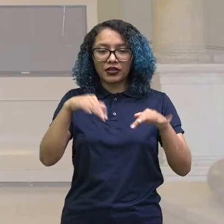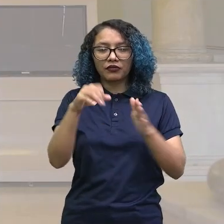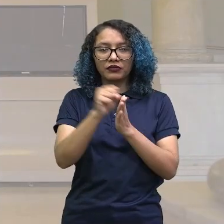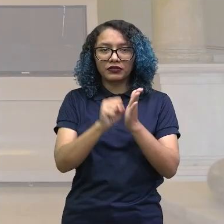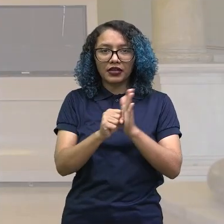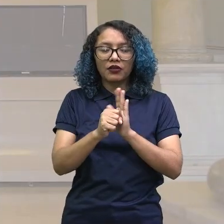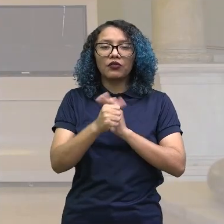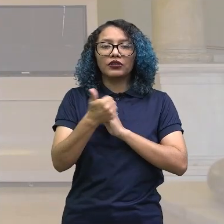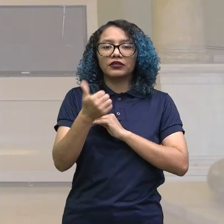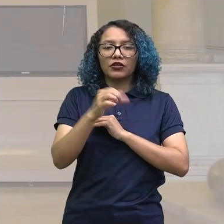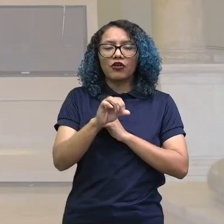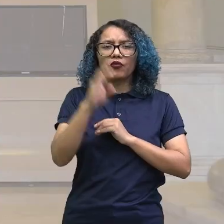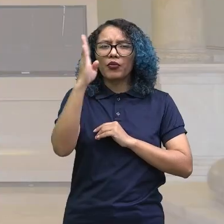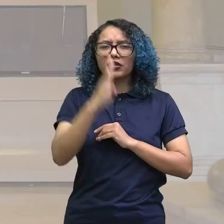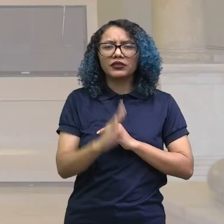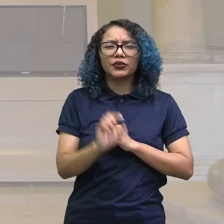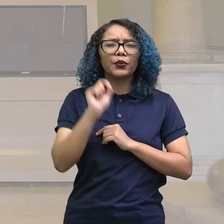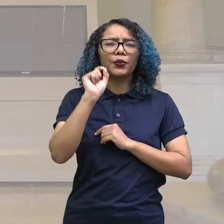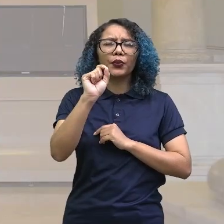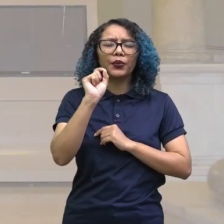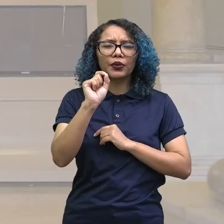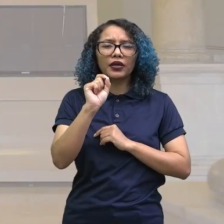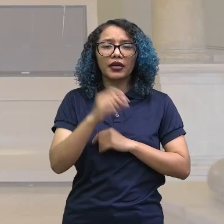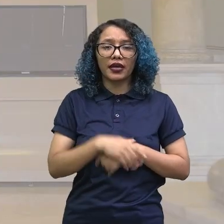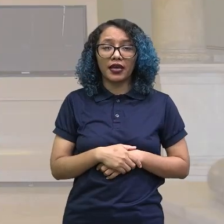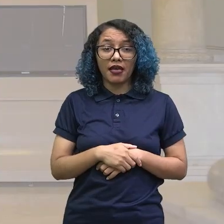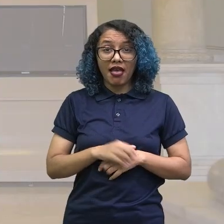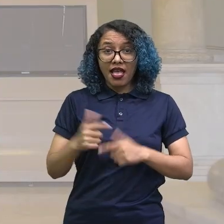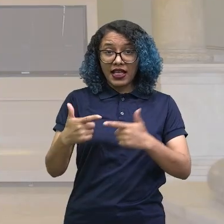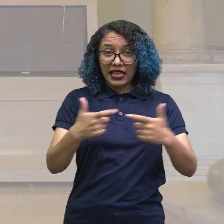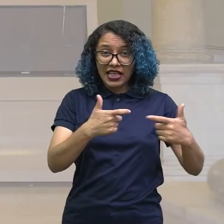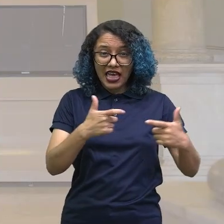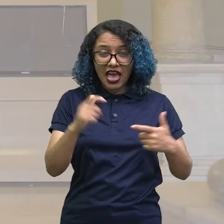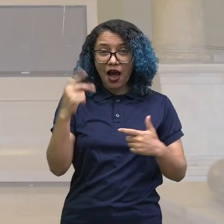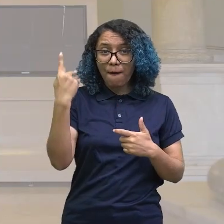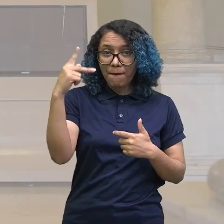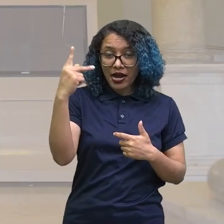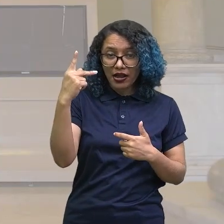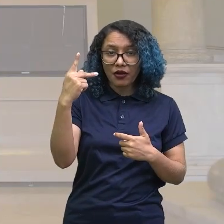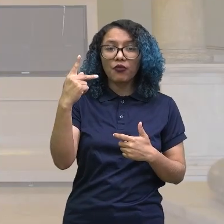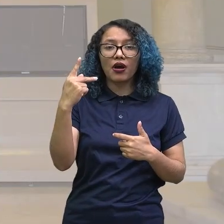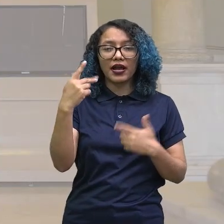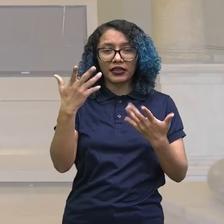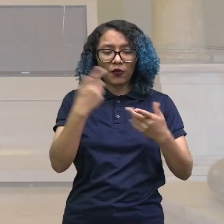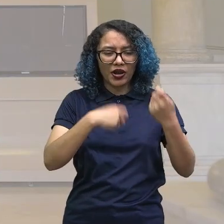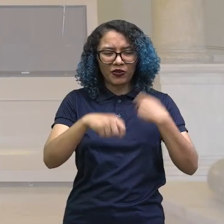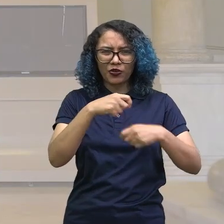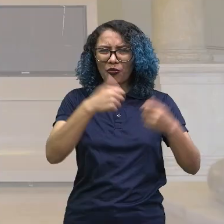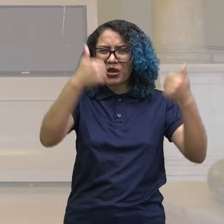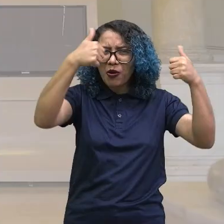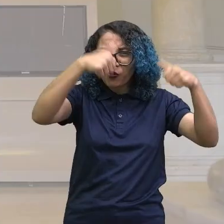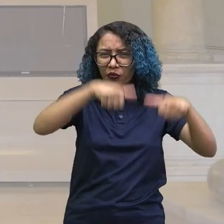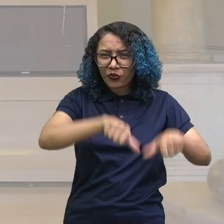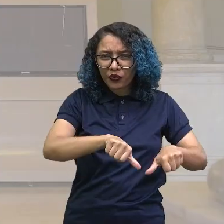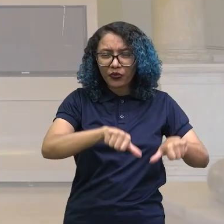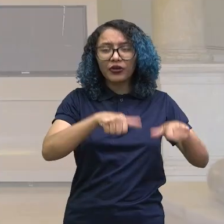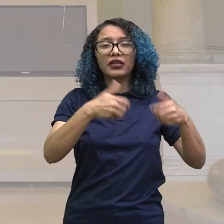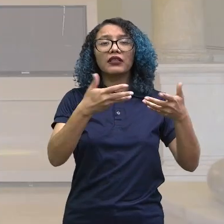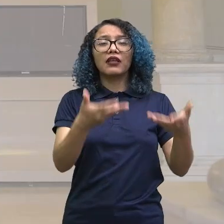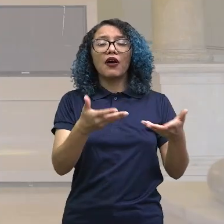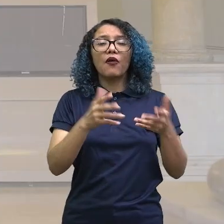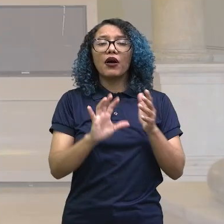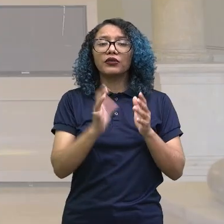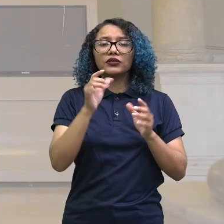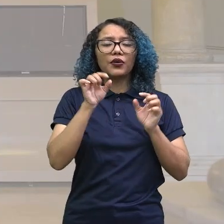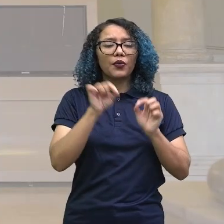XIX. O Brasil vinha, da Guerra do Paraguai, guerra essa que deixou nossa economia arrasada e criou o